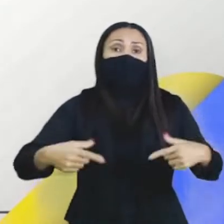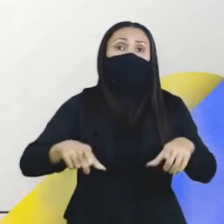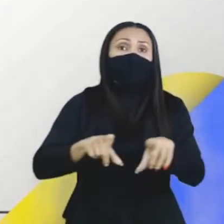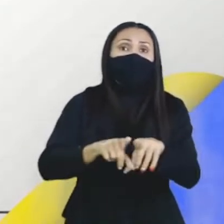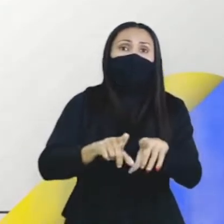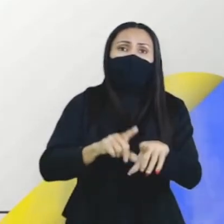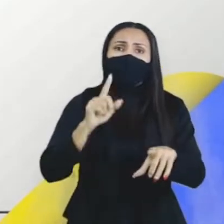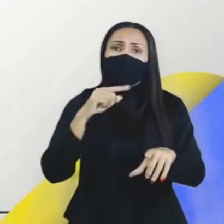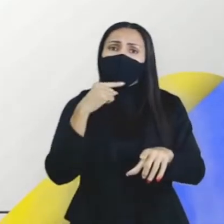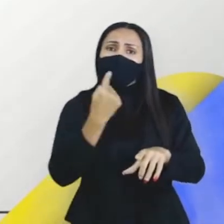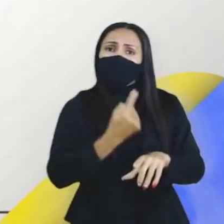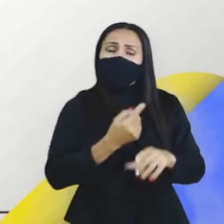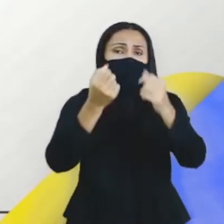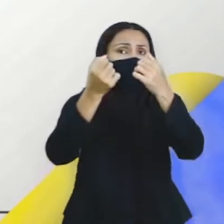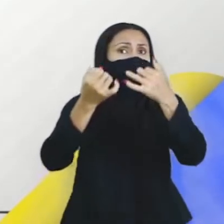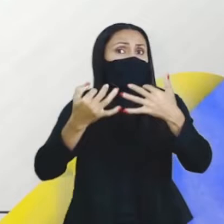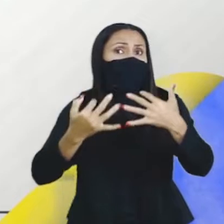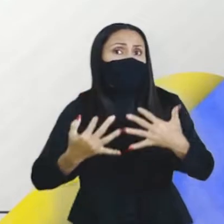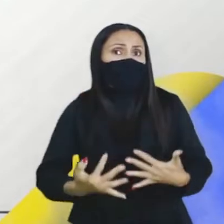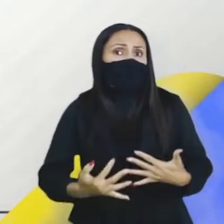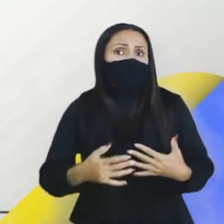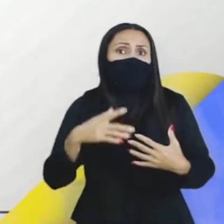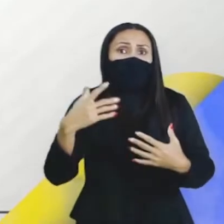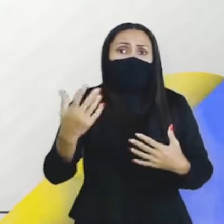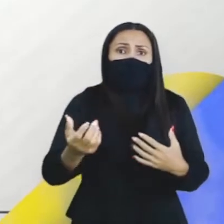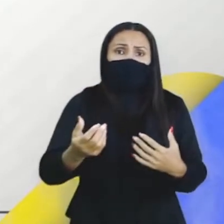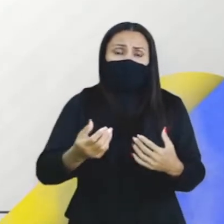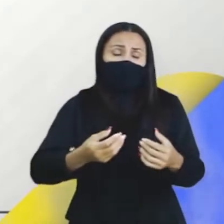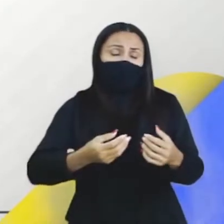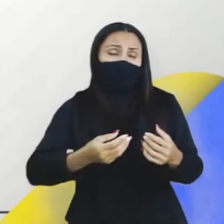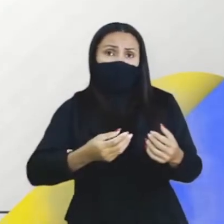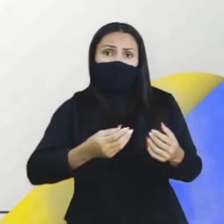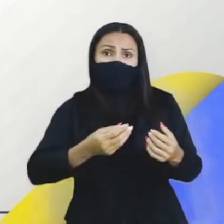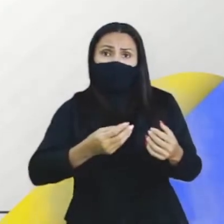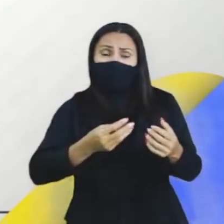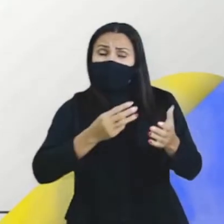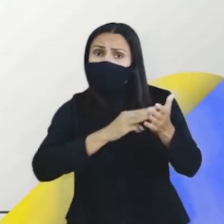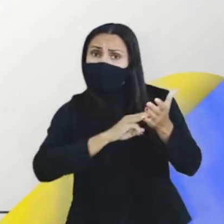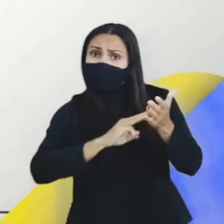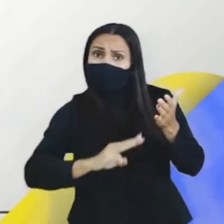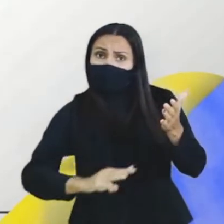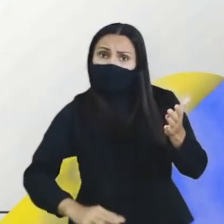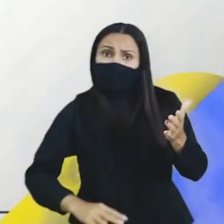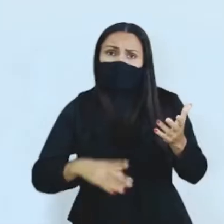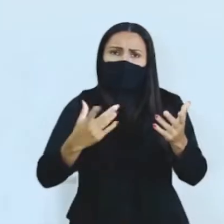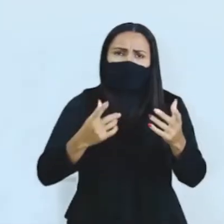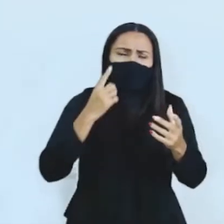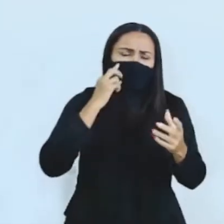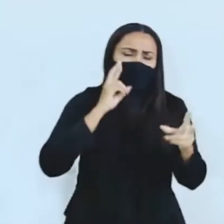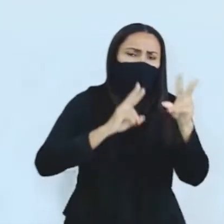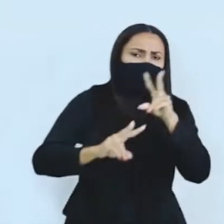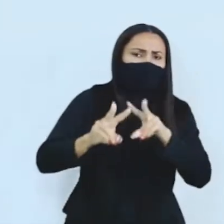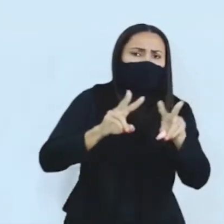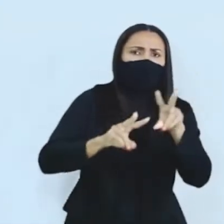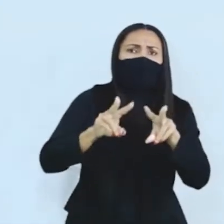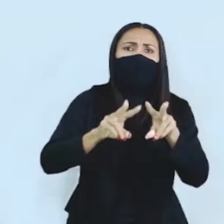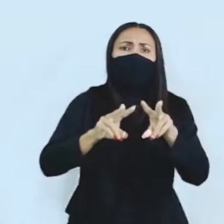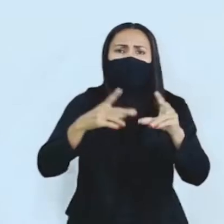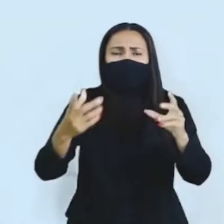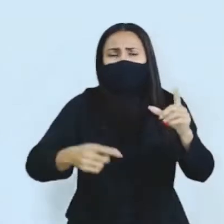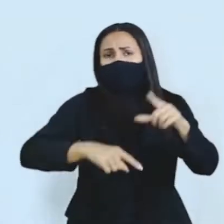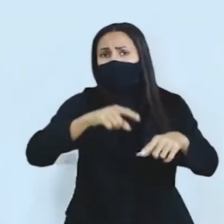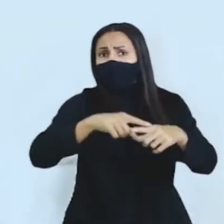nós vamos tratar, por fim, de um método para projetar essas circunferências no